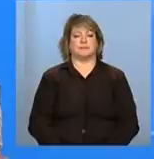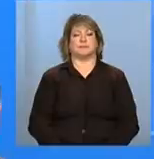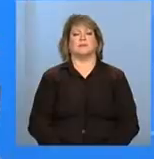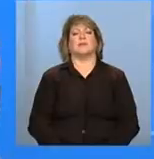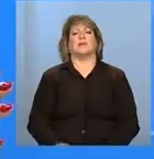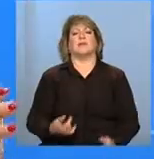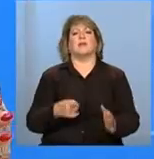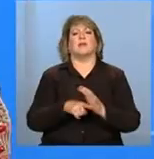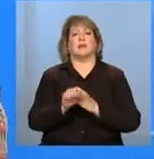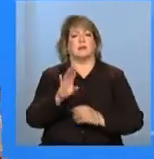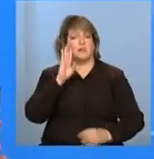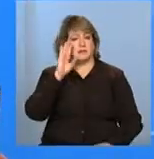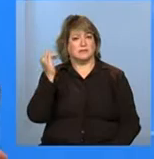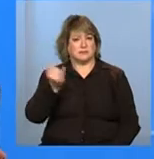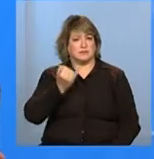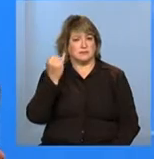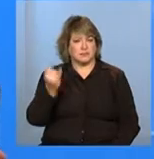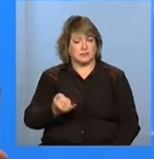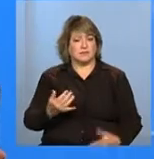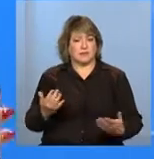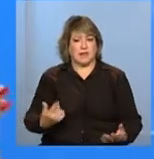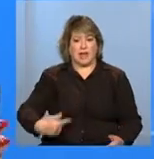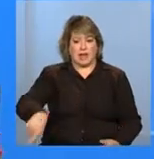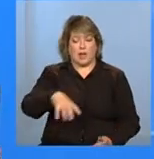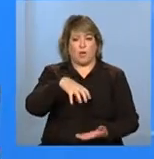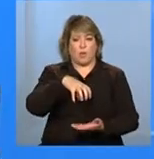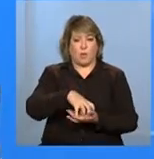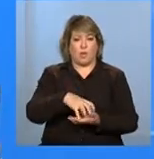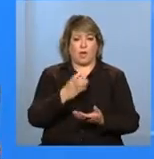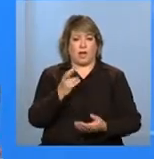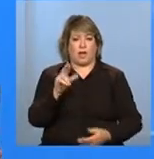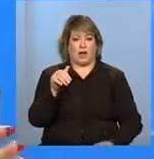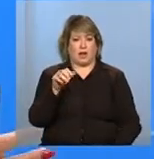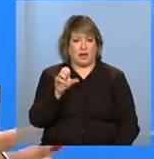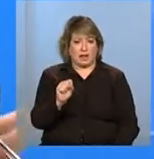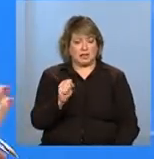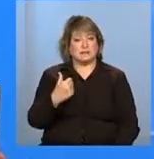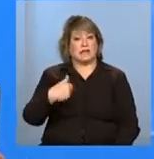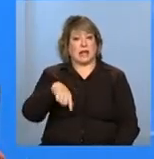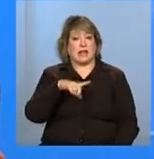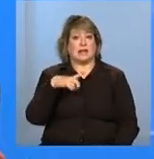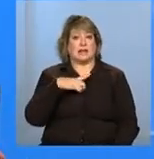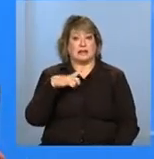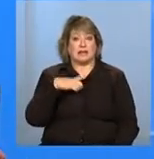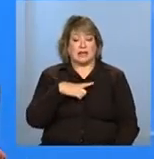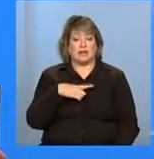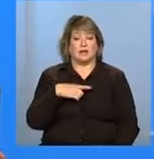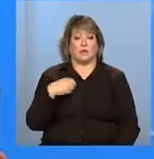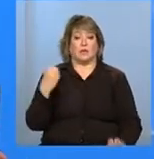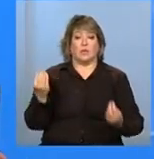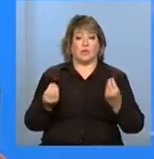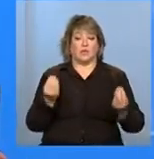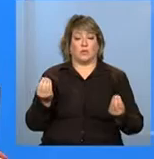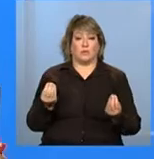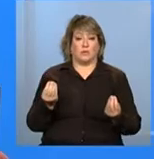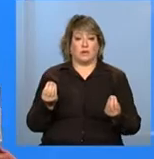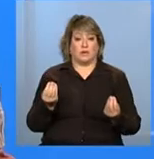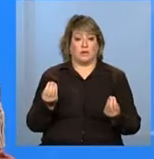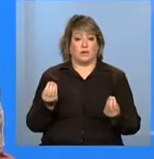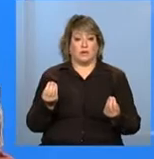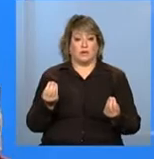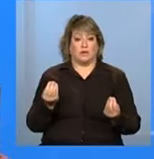de fundamental importância que esse grupo, essa equipe do CRAS, ela tenha uma